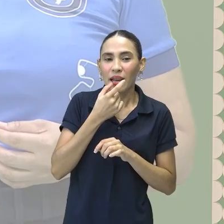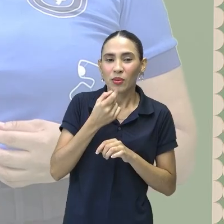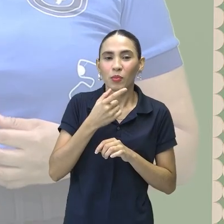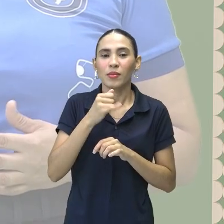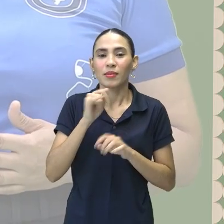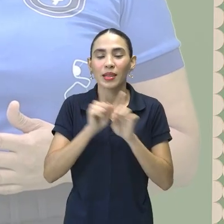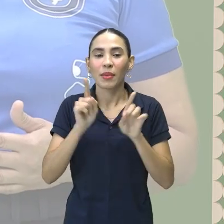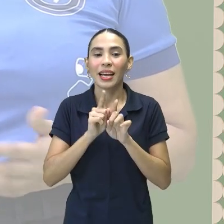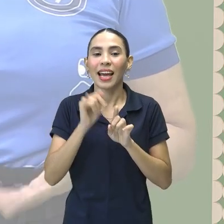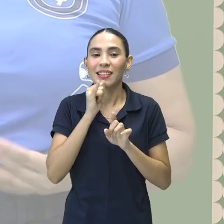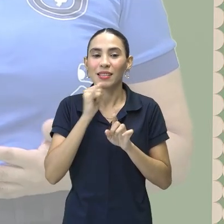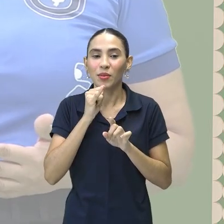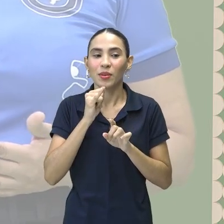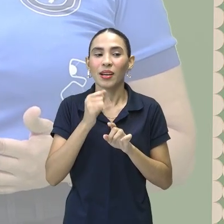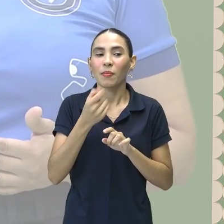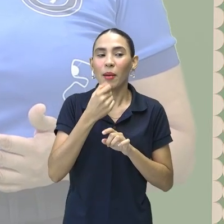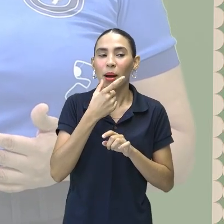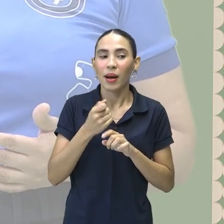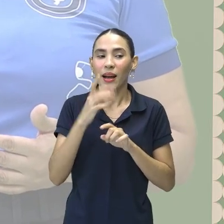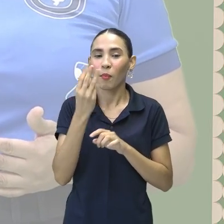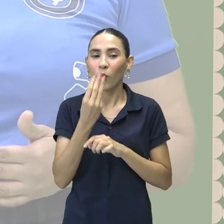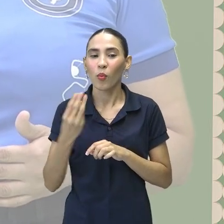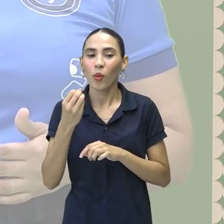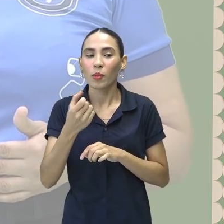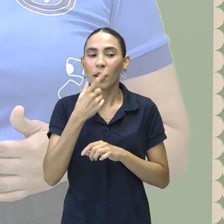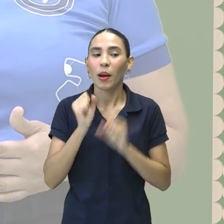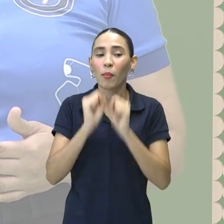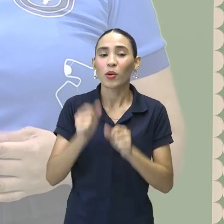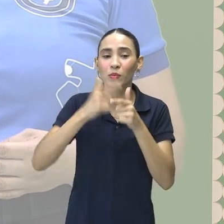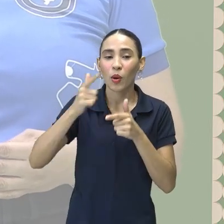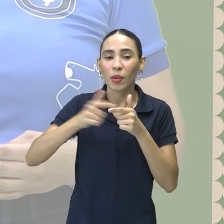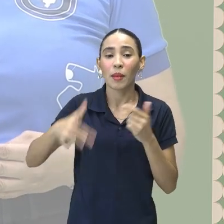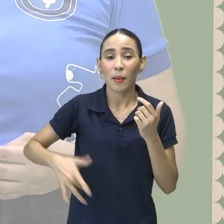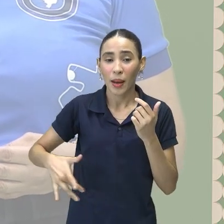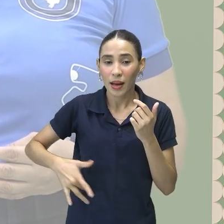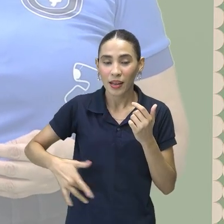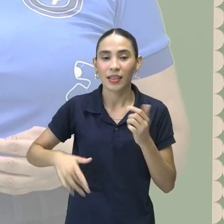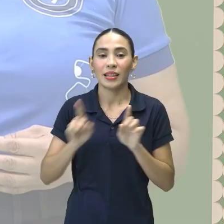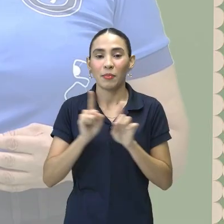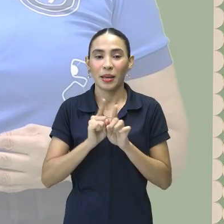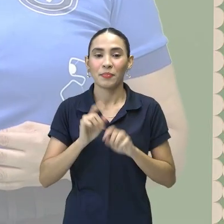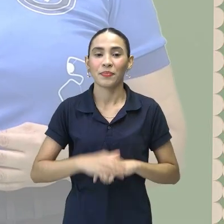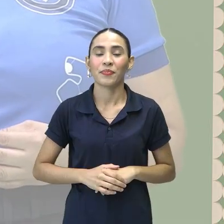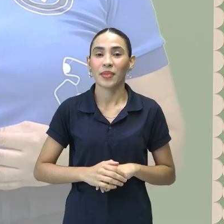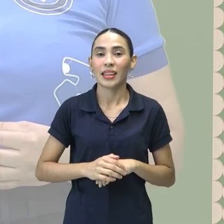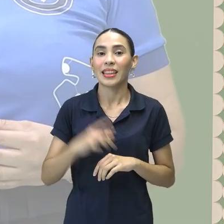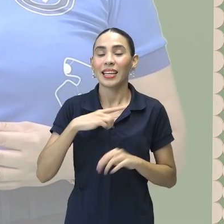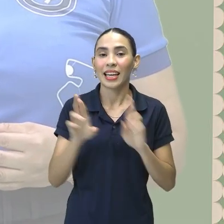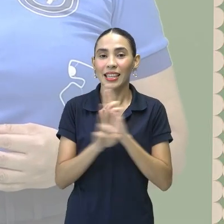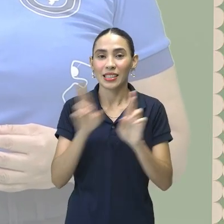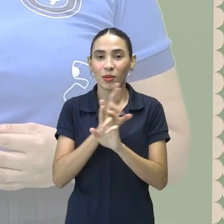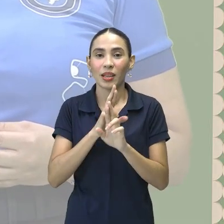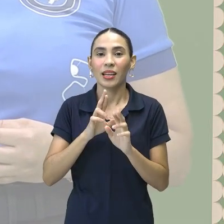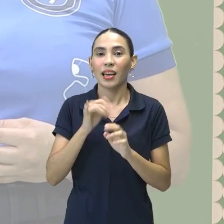que seria o excesso, por exemplo, de paracetamol, que pode causar falência hepática, ou seja, relacionada aí